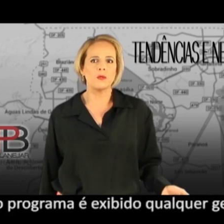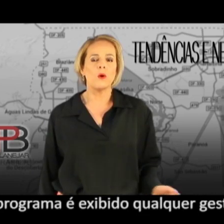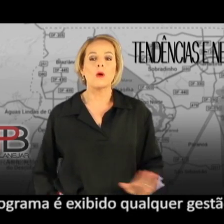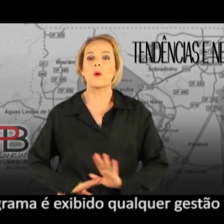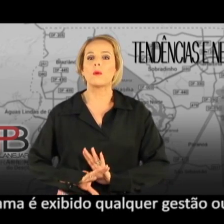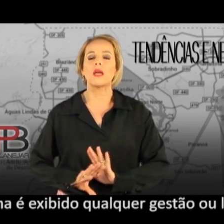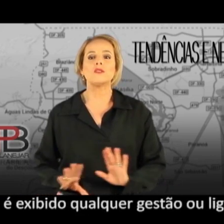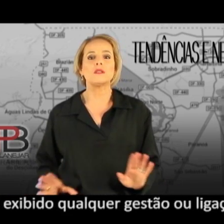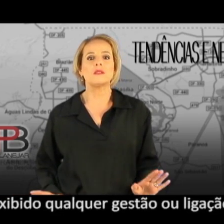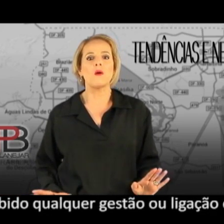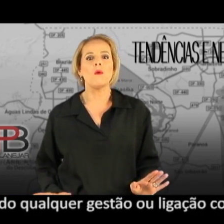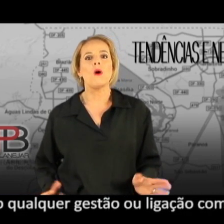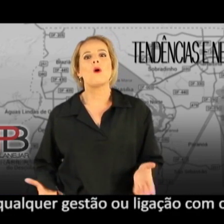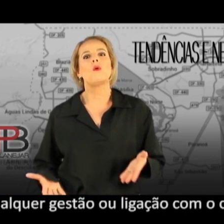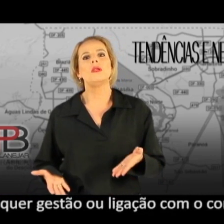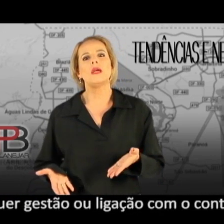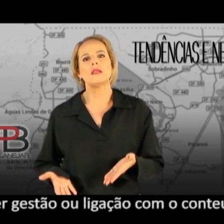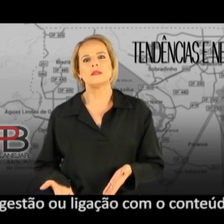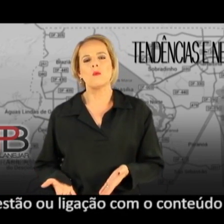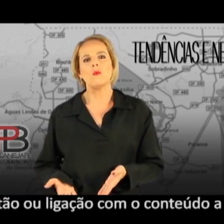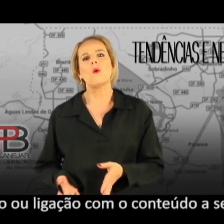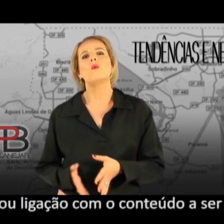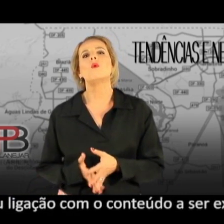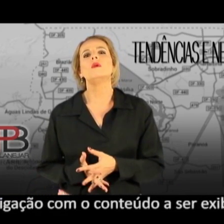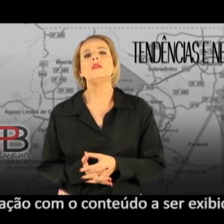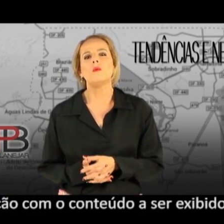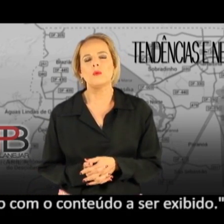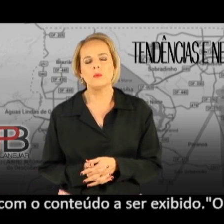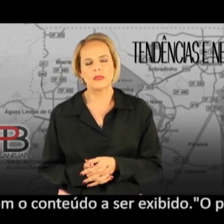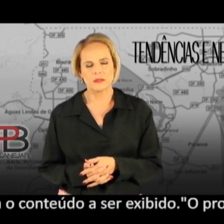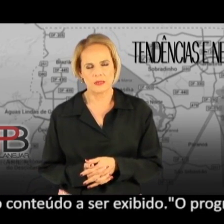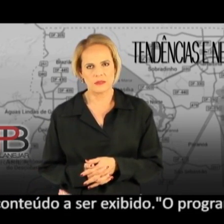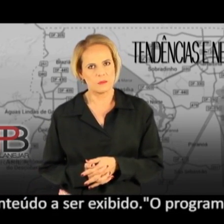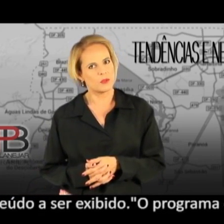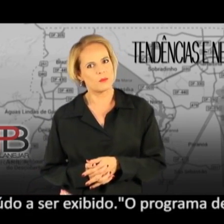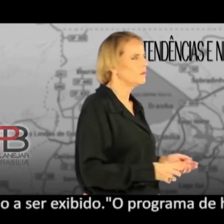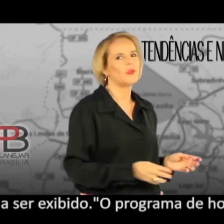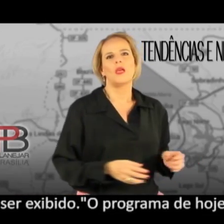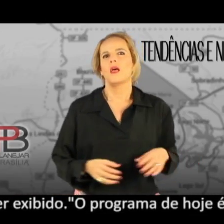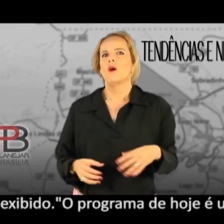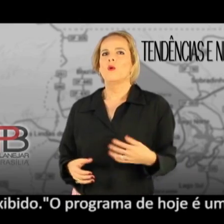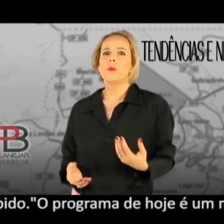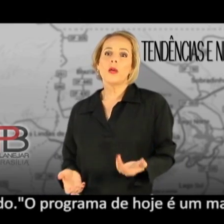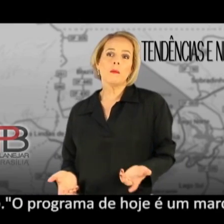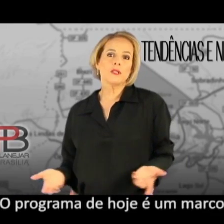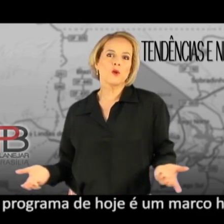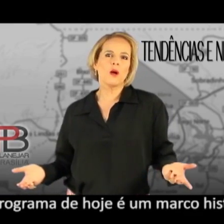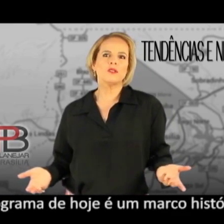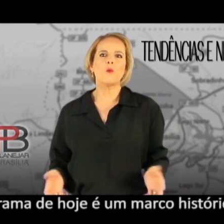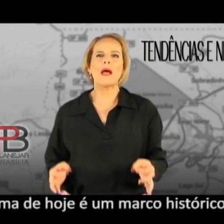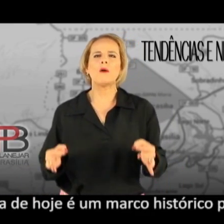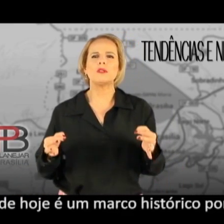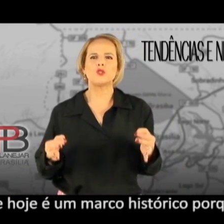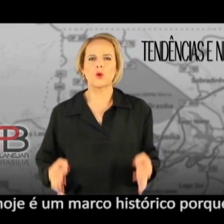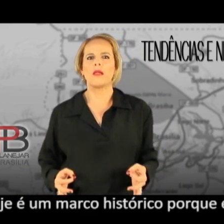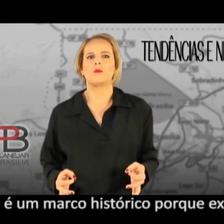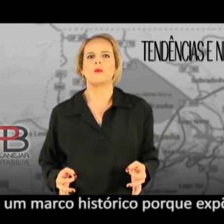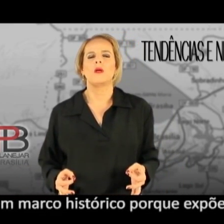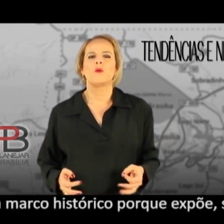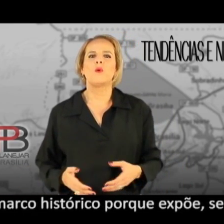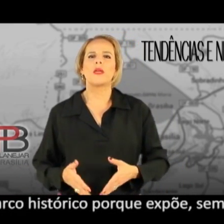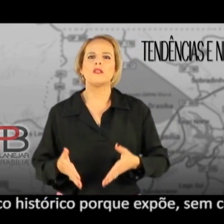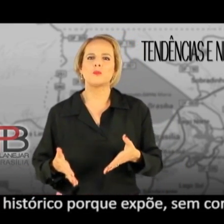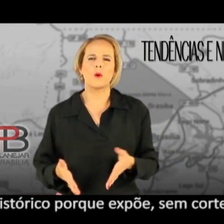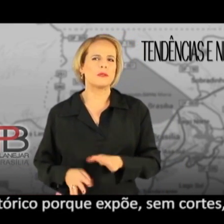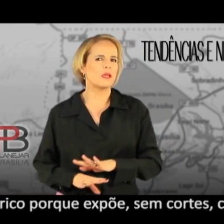programa é exibido, qualquer gestão ou ligação com o conteúdo a ser exibido. O programa de hoje é um marco